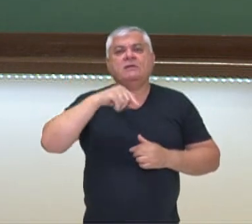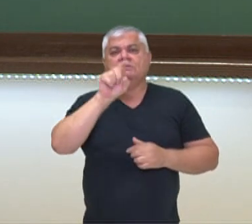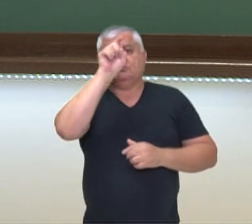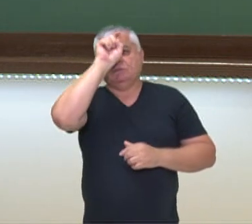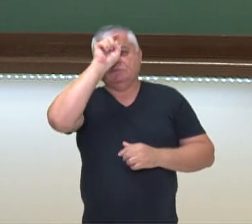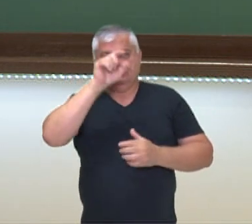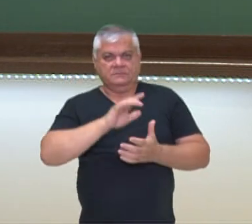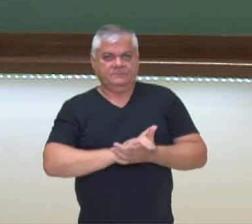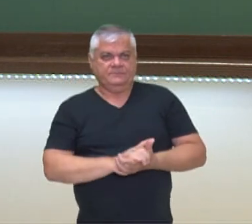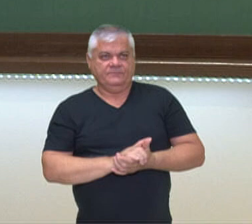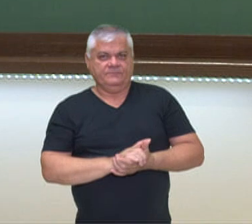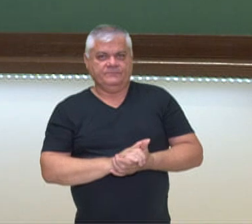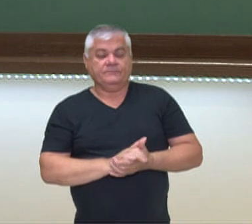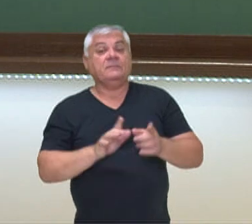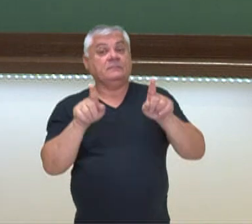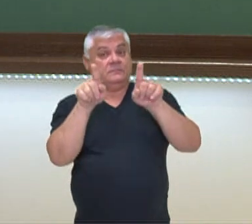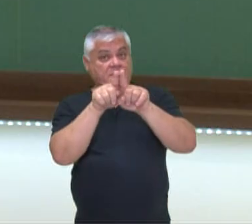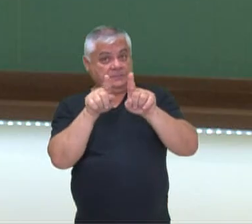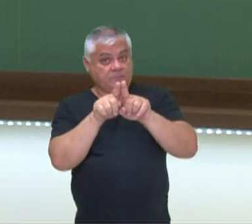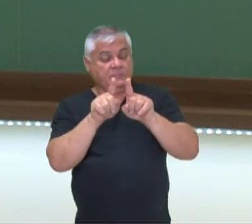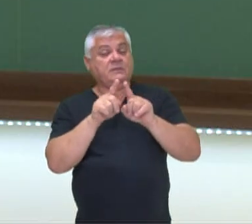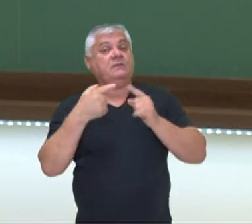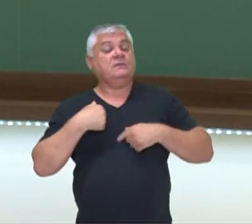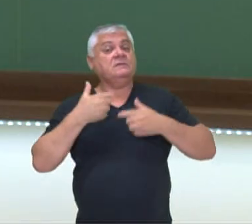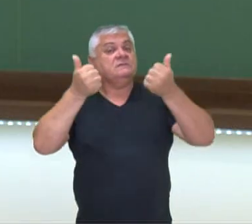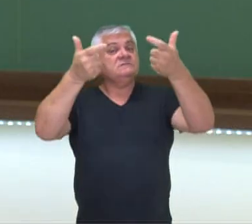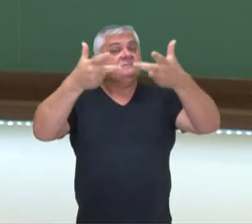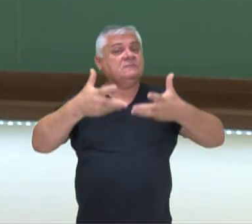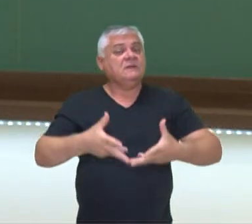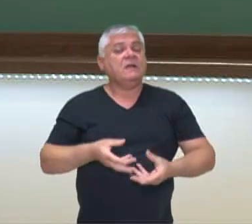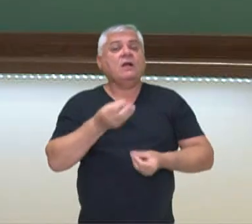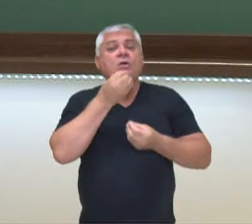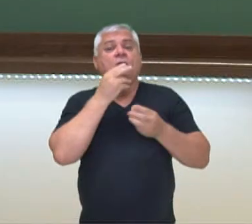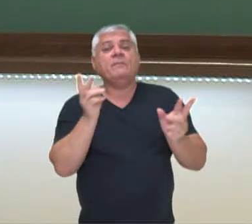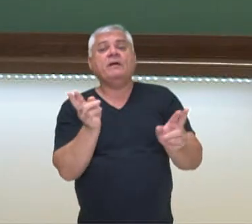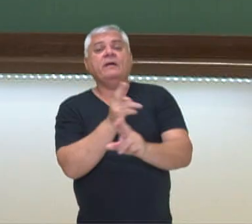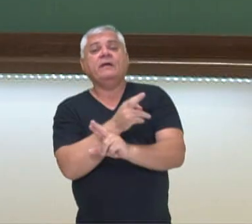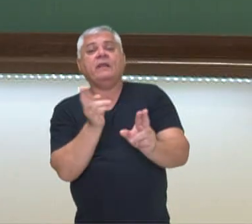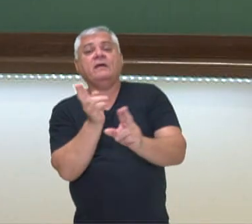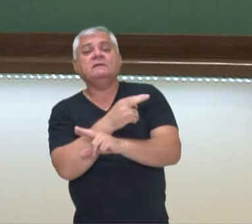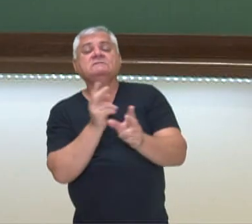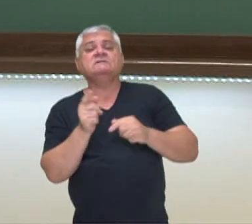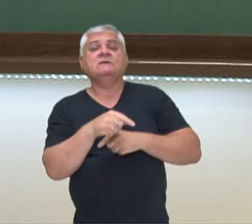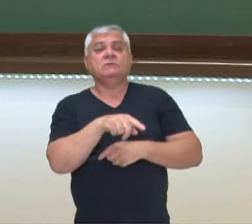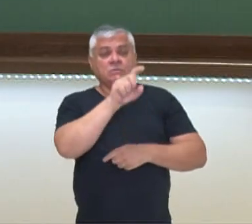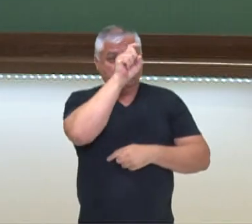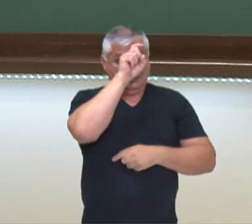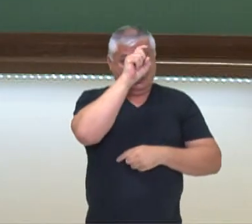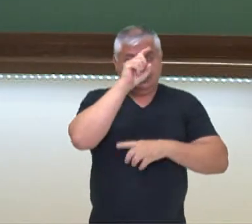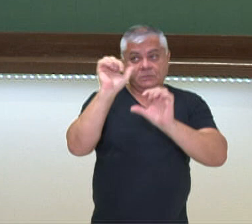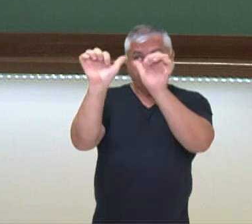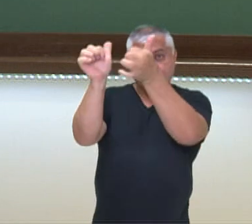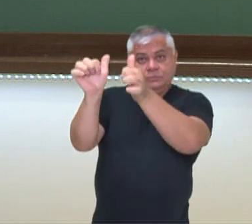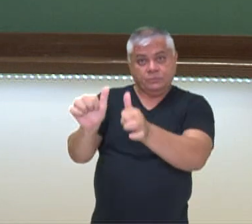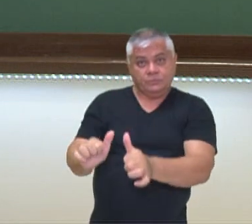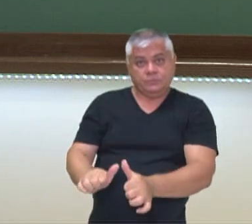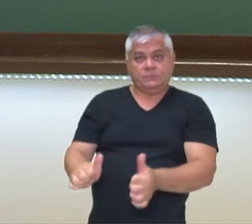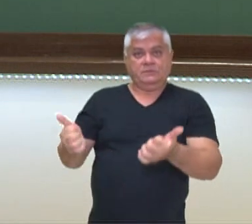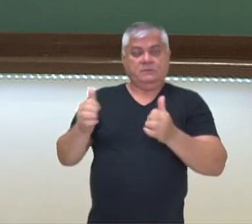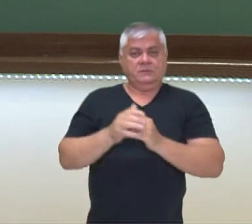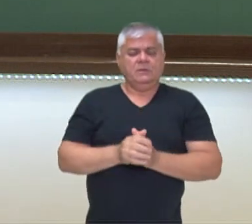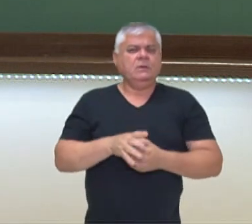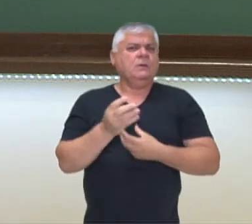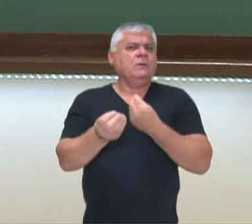egípcio? E também vamos abordar aqui como que era a relação dos egípcios com os deuses. Essa é uma relação que vai